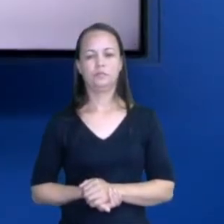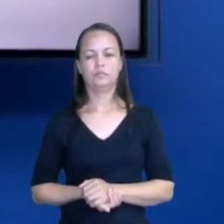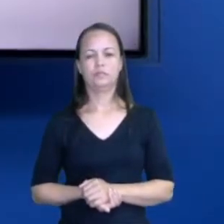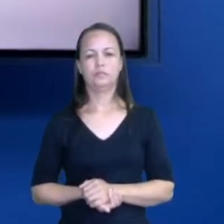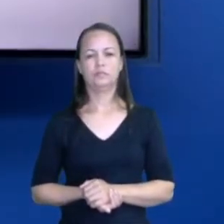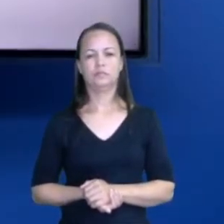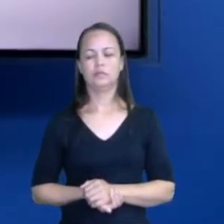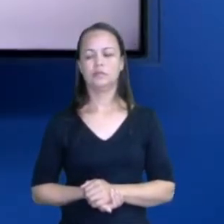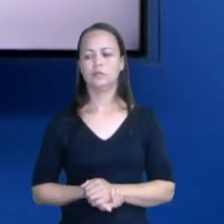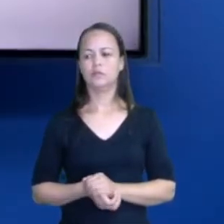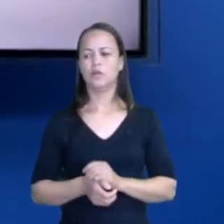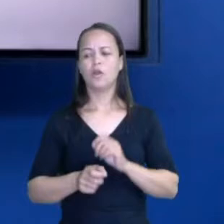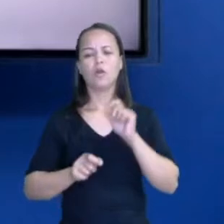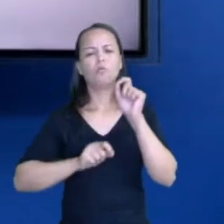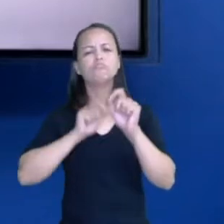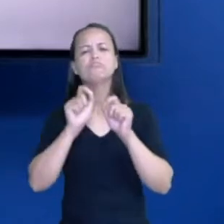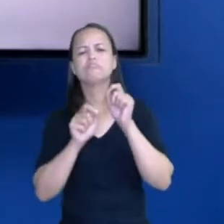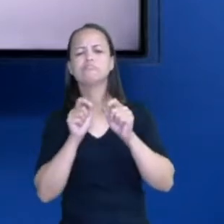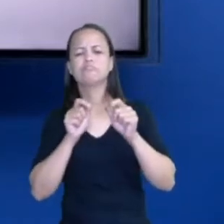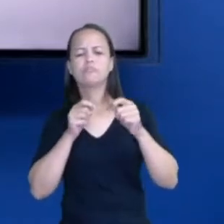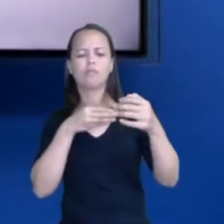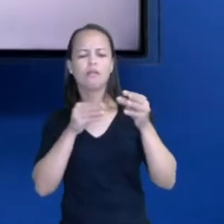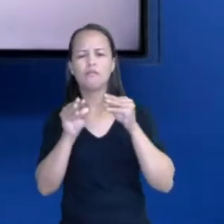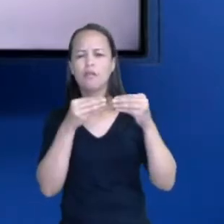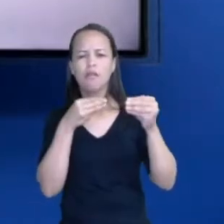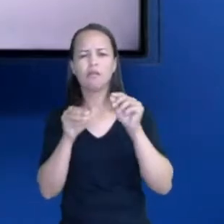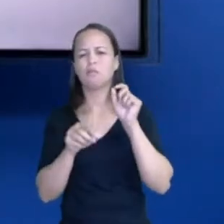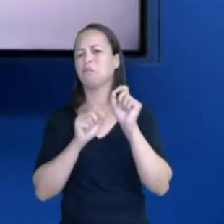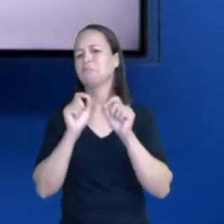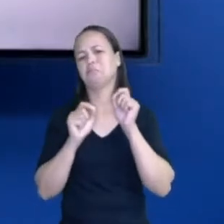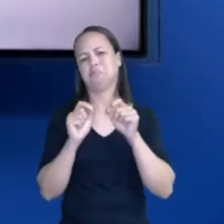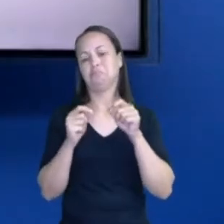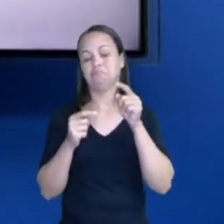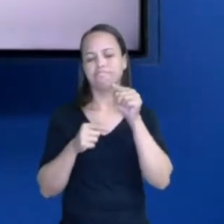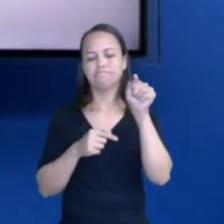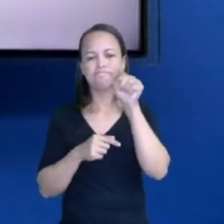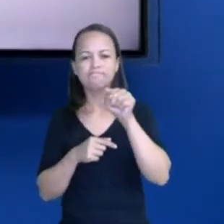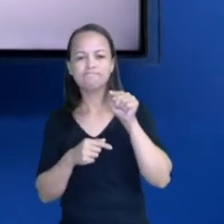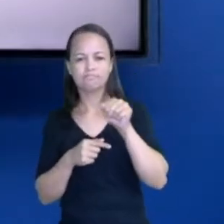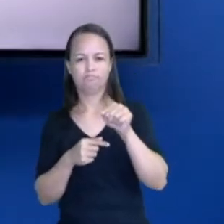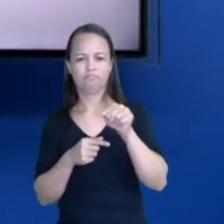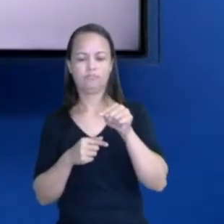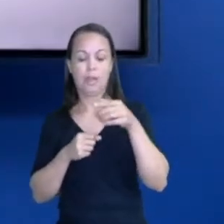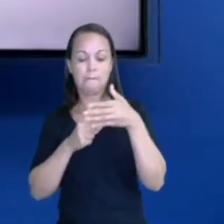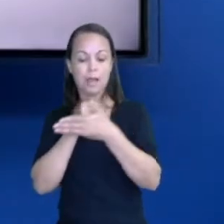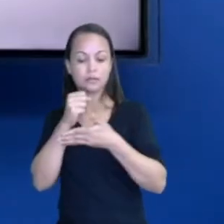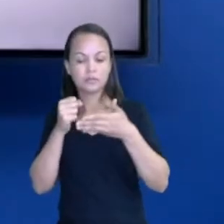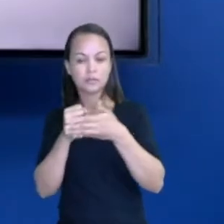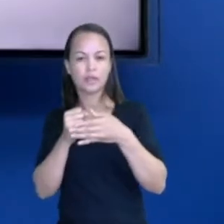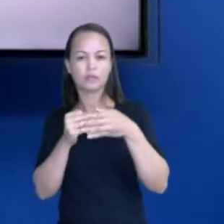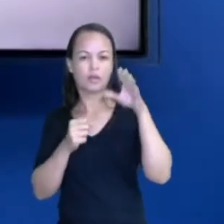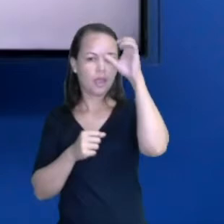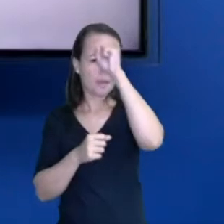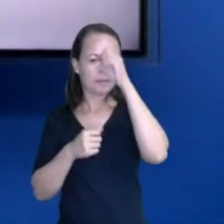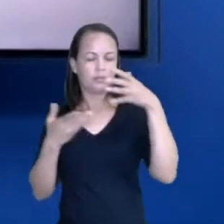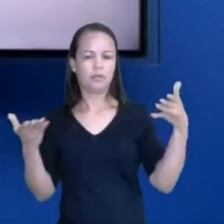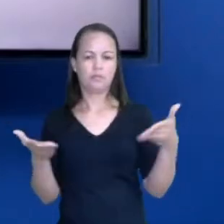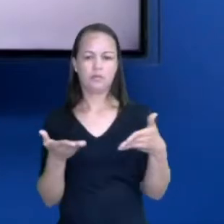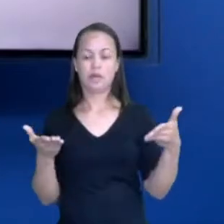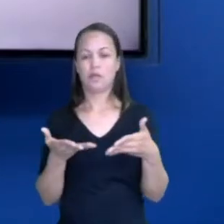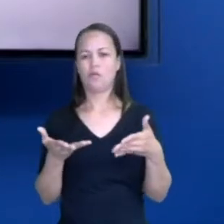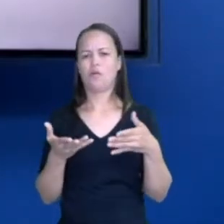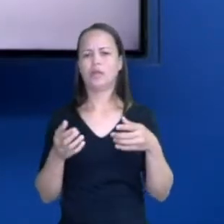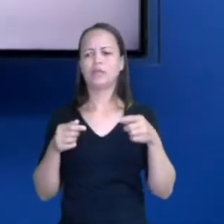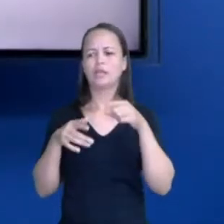O que não é flexível, né? Baseado naquilo que a gente acabou de aprender agora, dessa questão da flexibilidade,